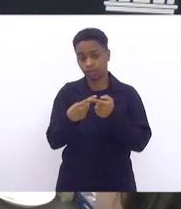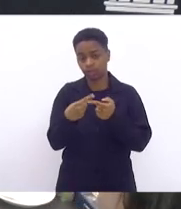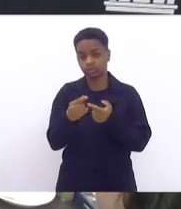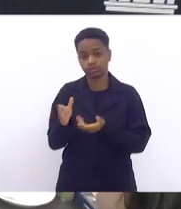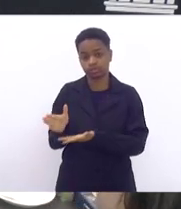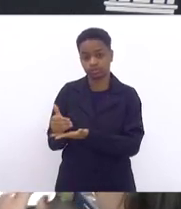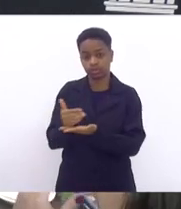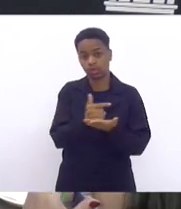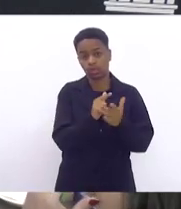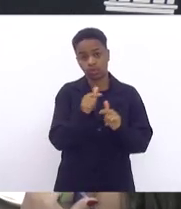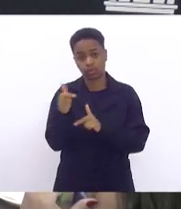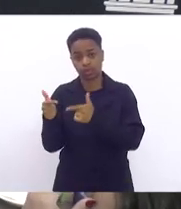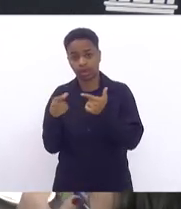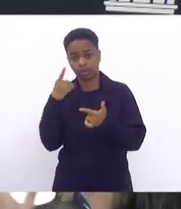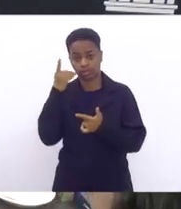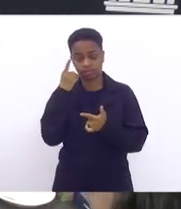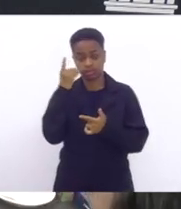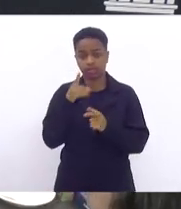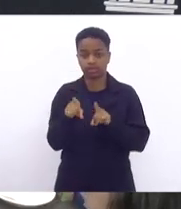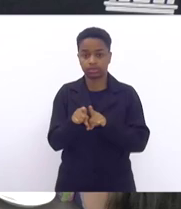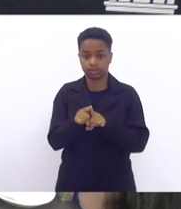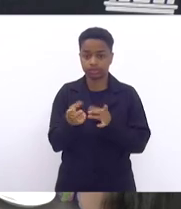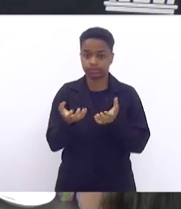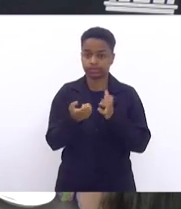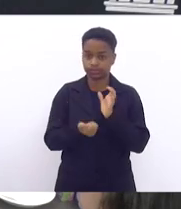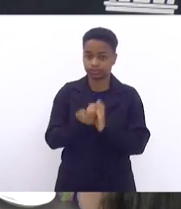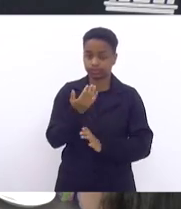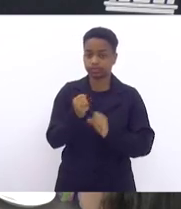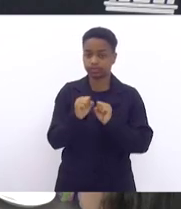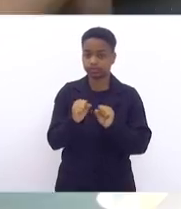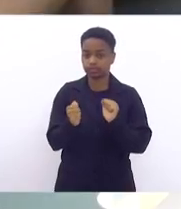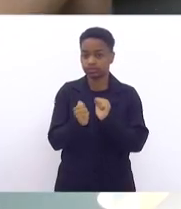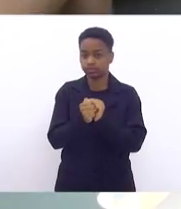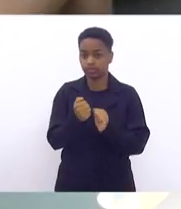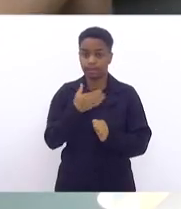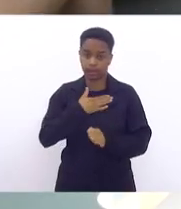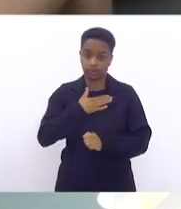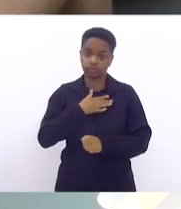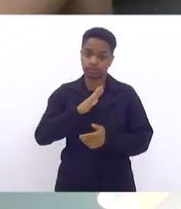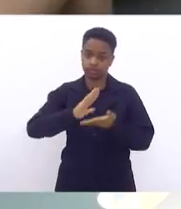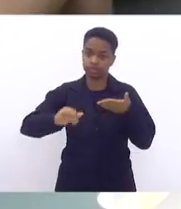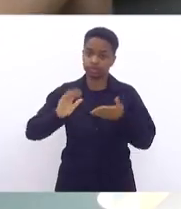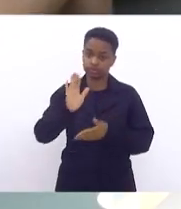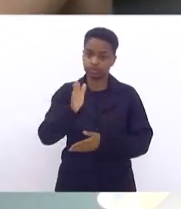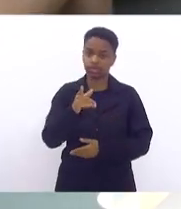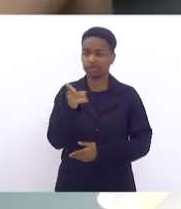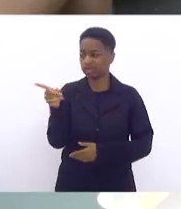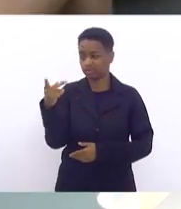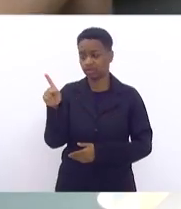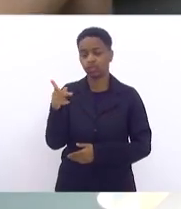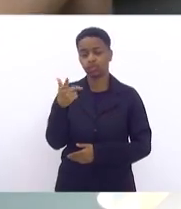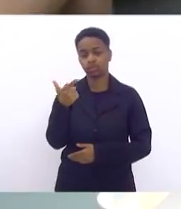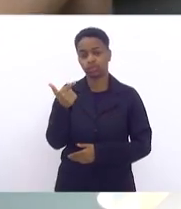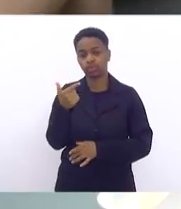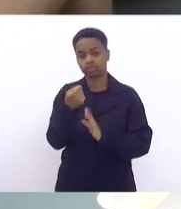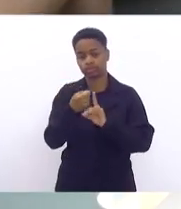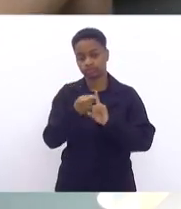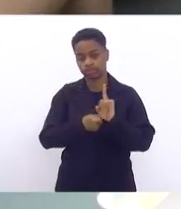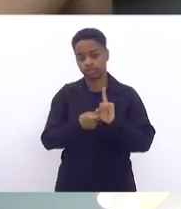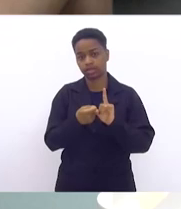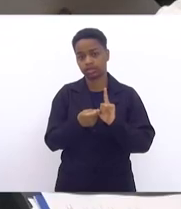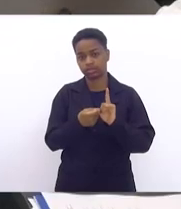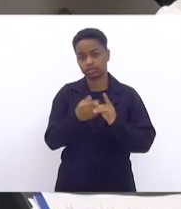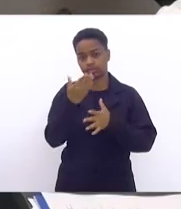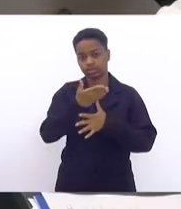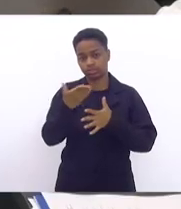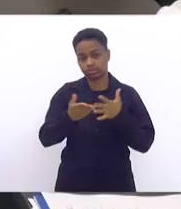demais dele. Autores tem, que quiserem se tornar autores. Um seu, é, um isso. Seu. O meu já retirei. Inclusive, o seu é de 12 meses. É, o meu já retirei.